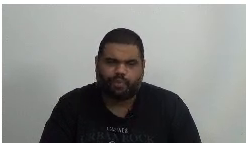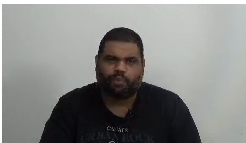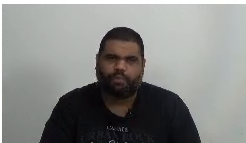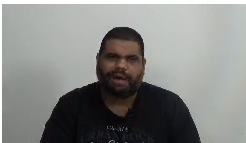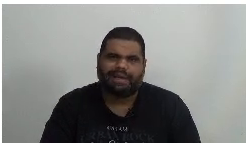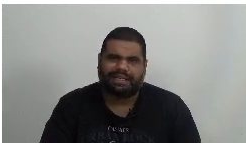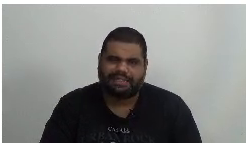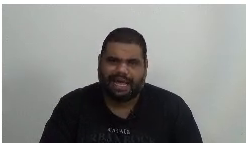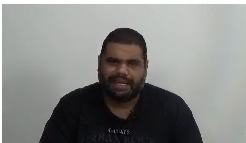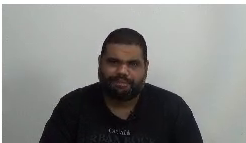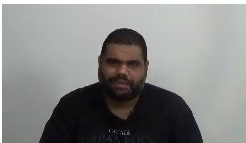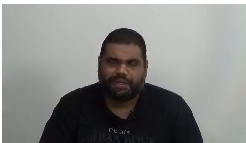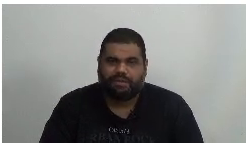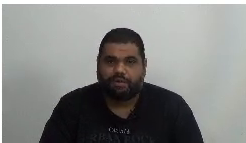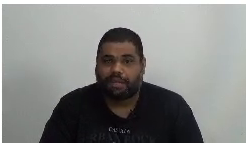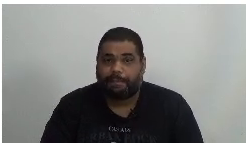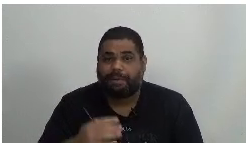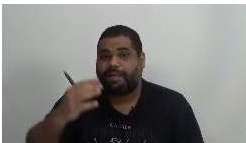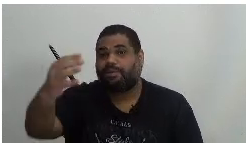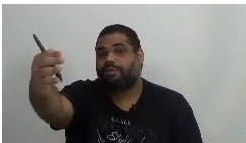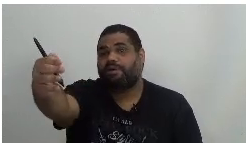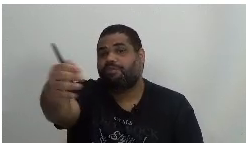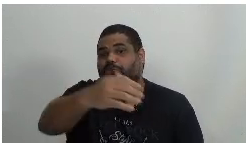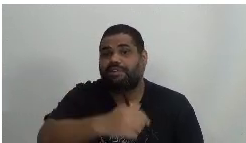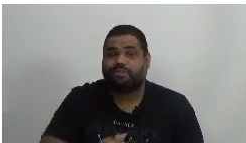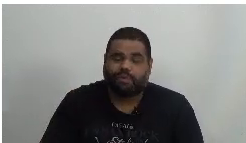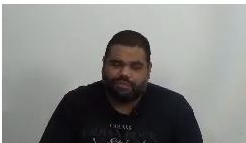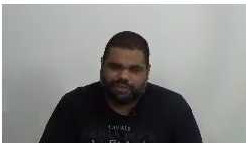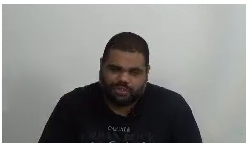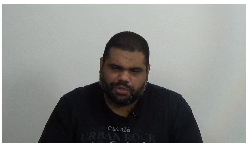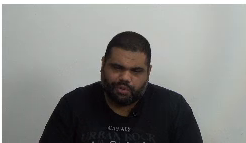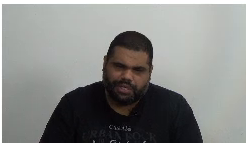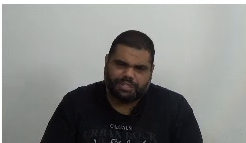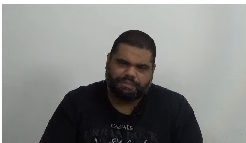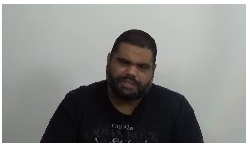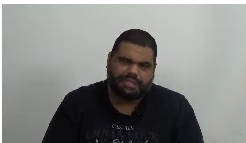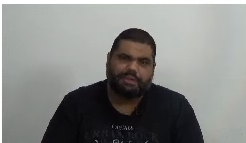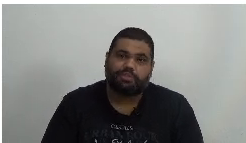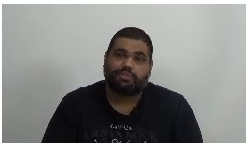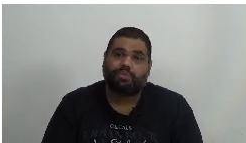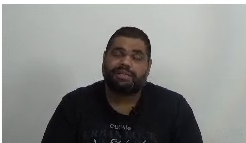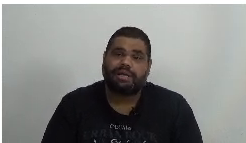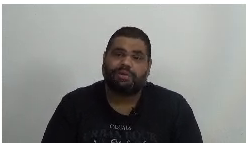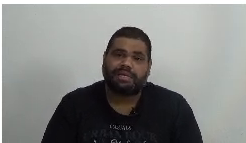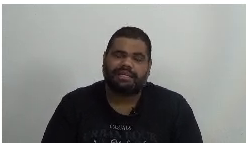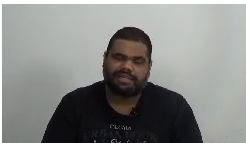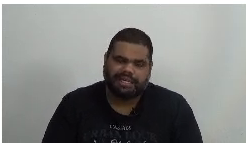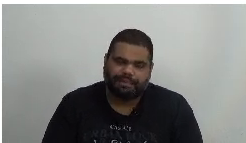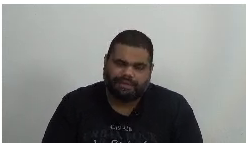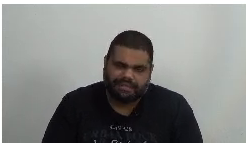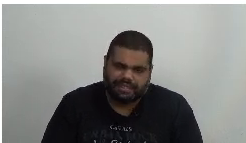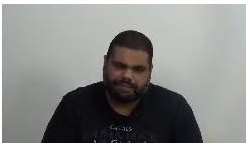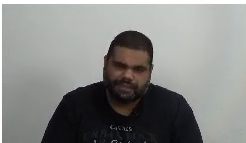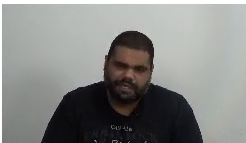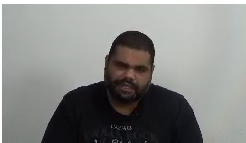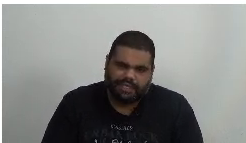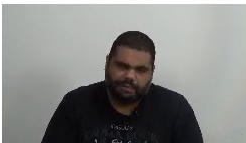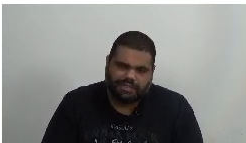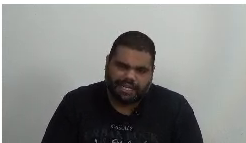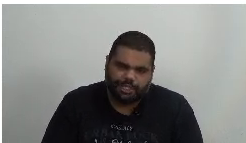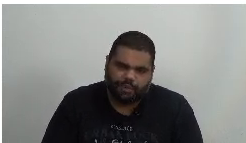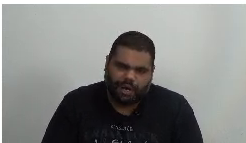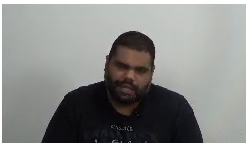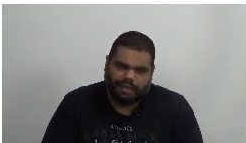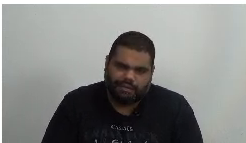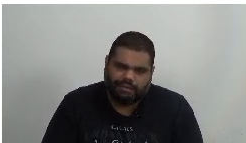trocar uma ideia. Vamos lá, primeiro eu vou te fazer um convite. Hoje temos duas aulinhas aí para você.